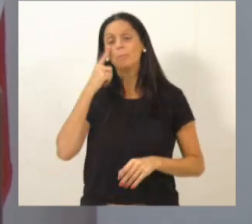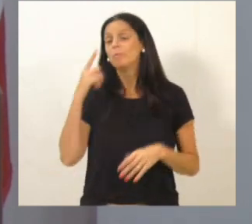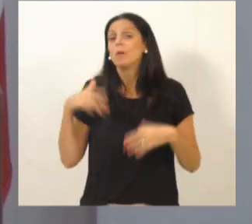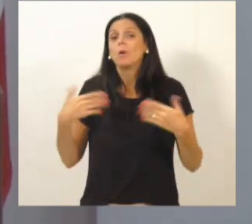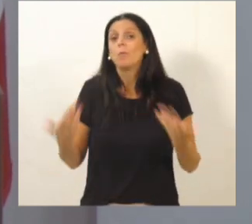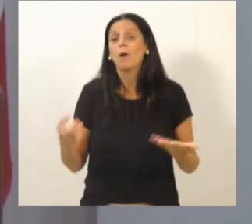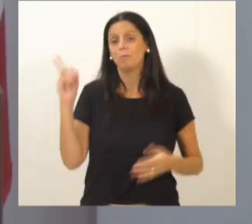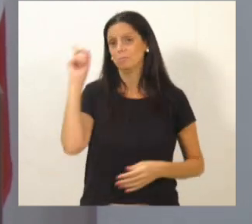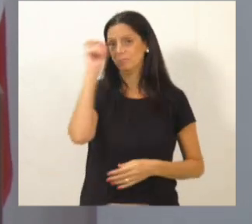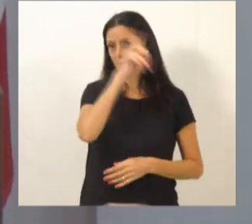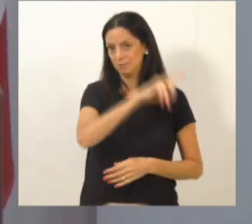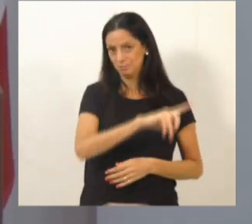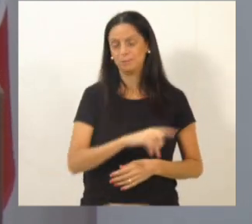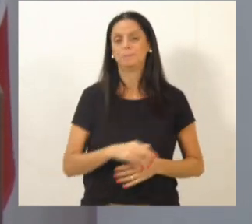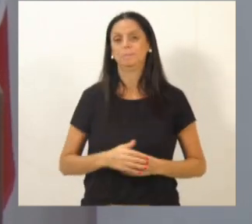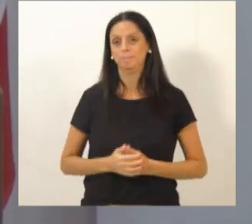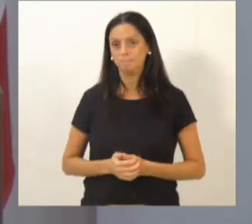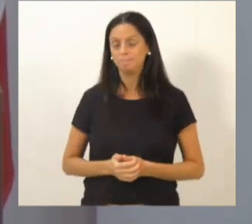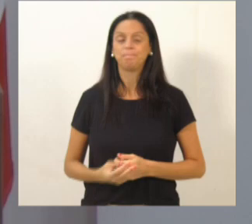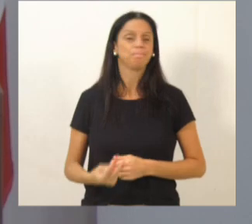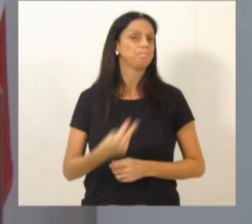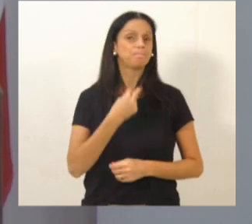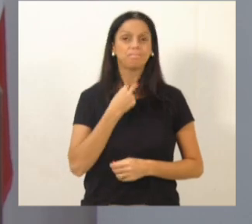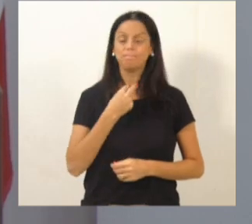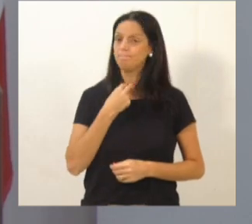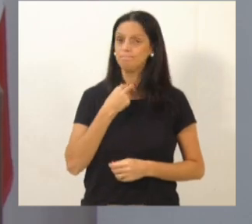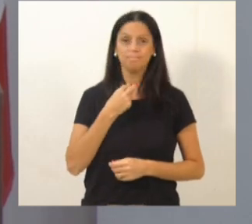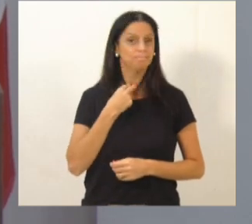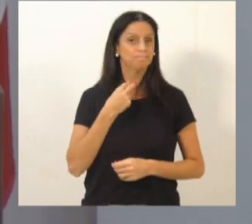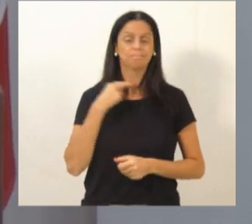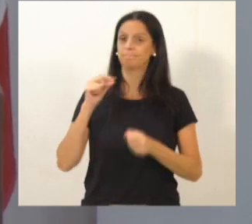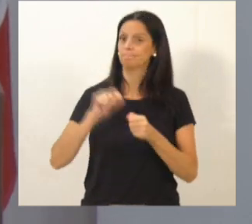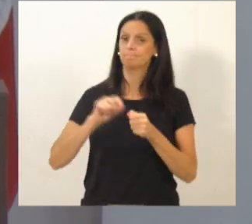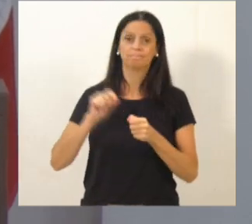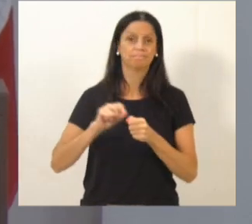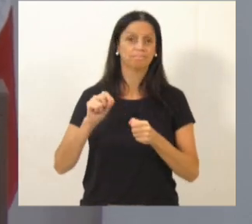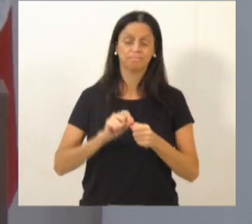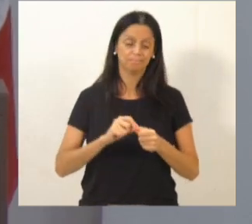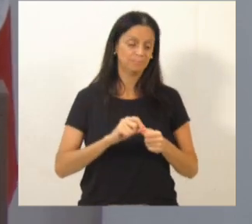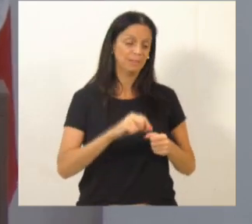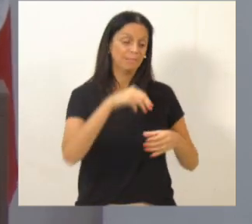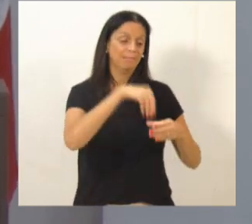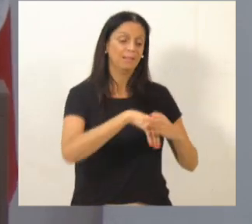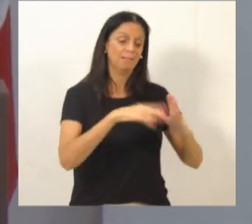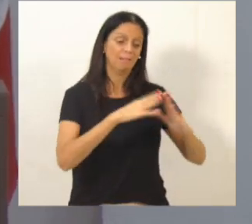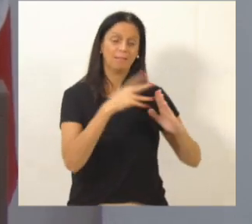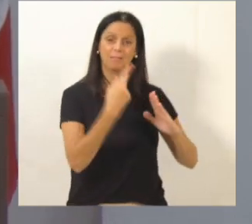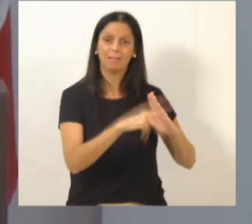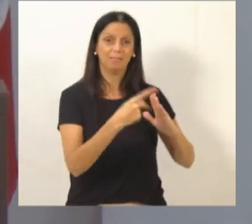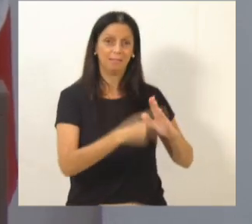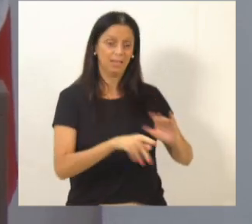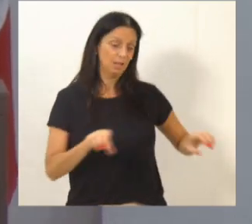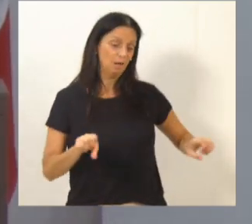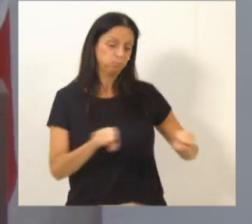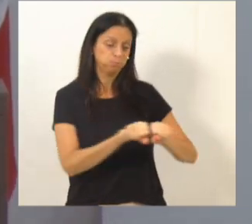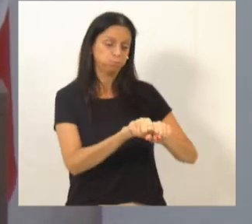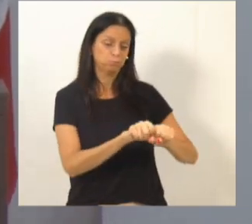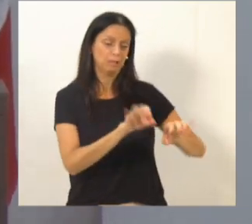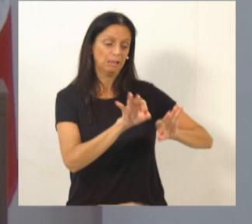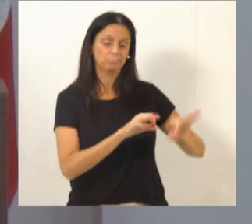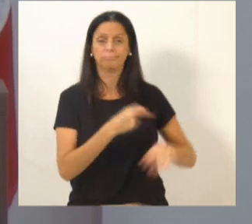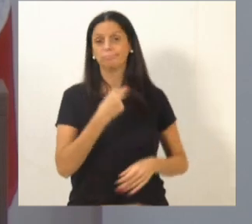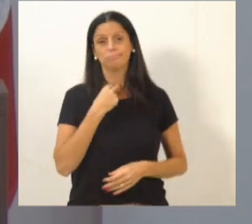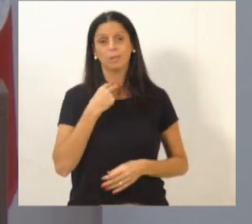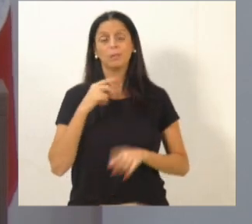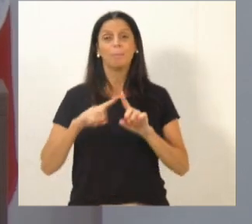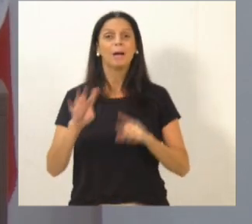morador. A gente não pode executar a obra dentro da casa dele, mas tudo que é apoio técnico, qual a melhor peça,